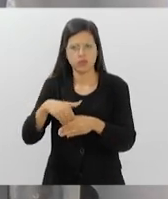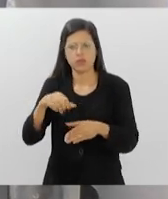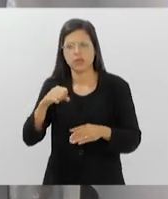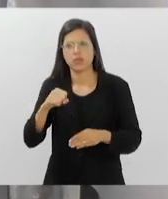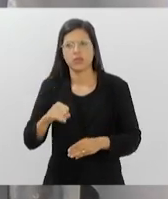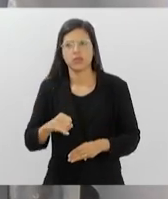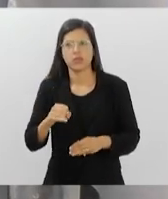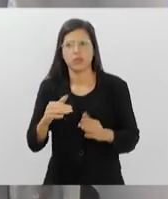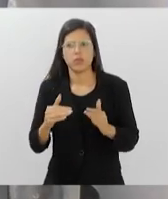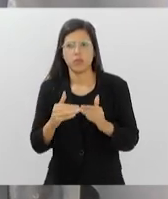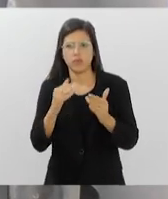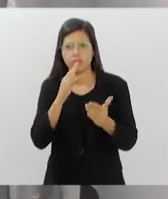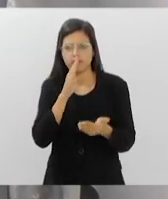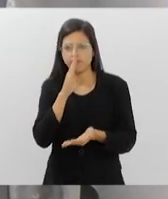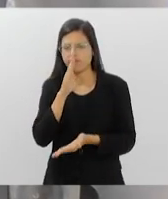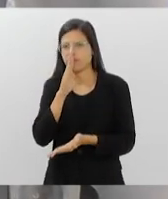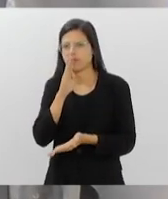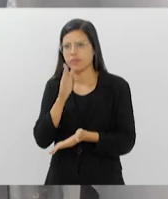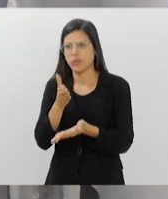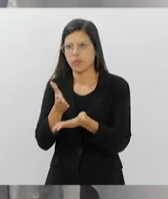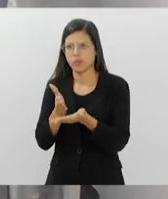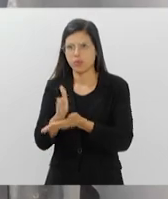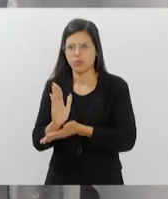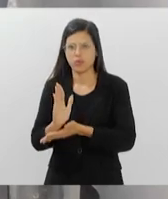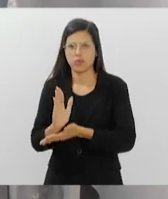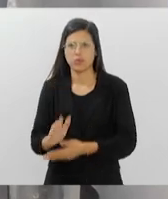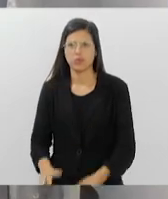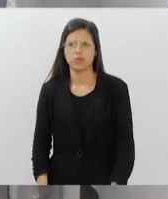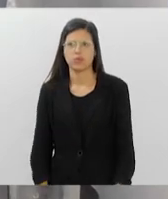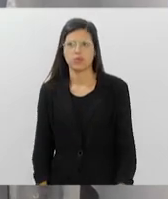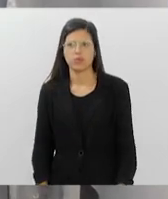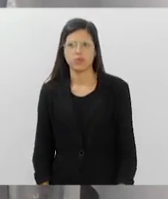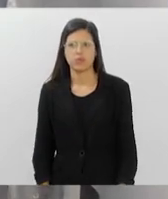que aprovam, permaneçam como estão, aprovado.